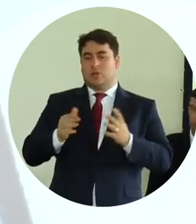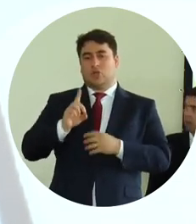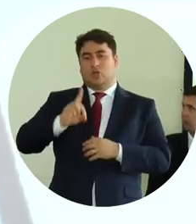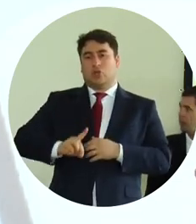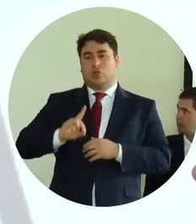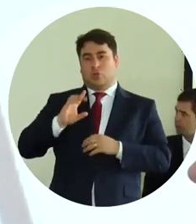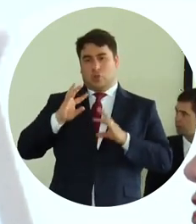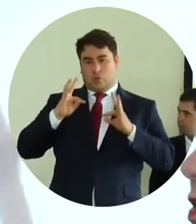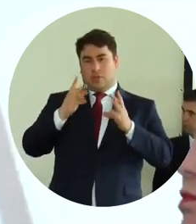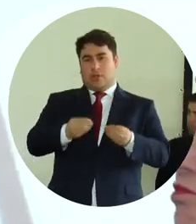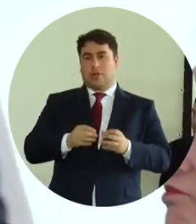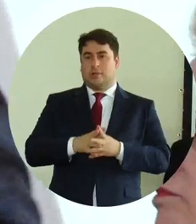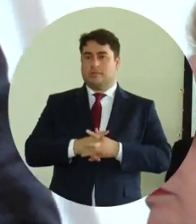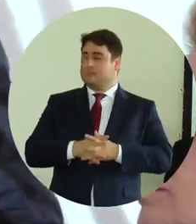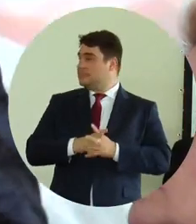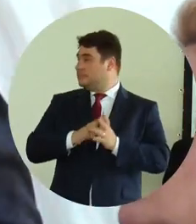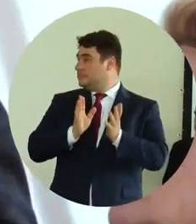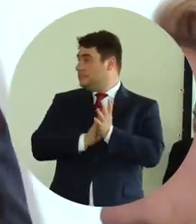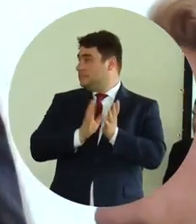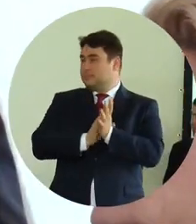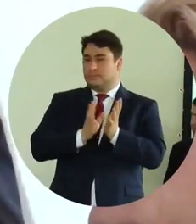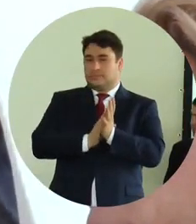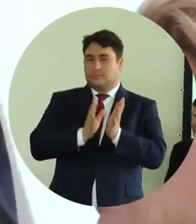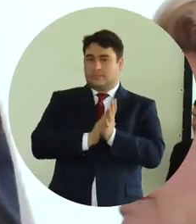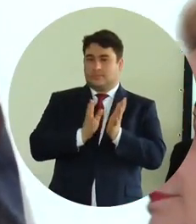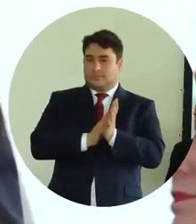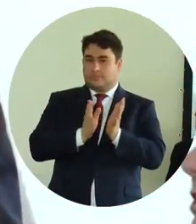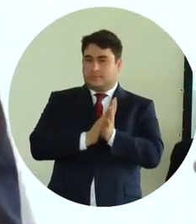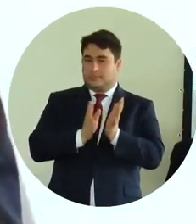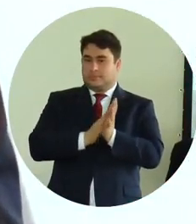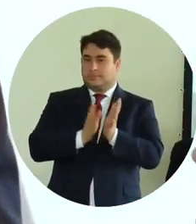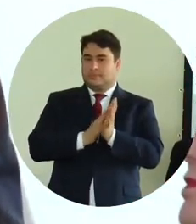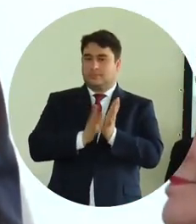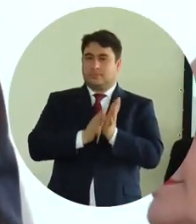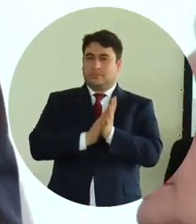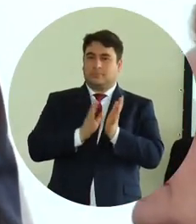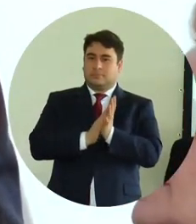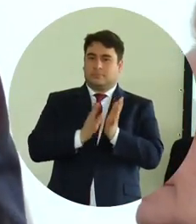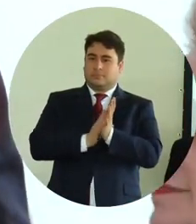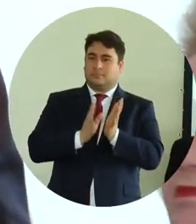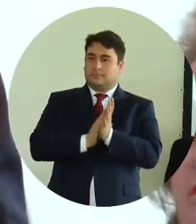diretor-geral.